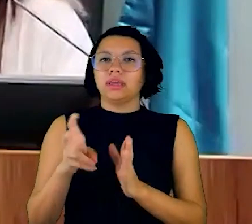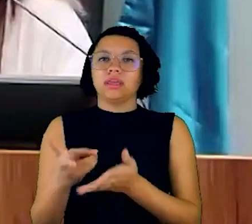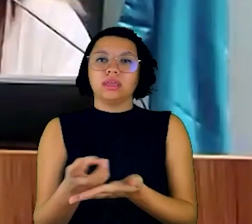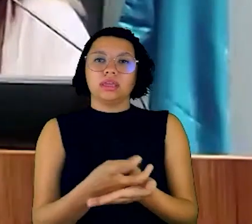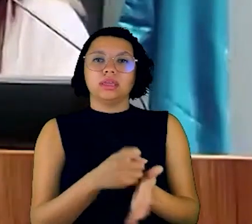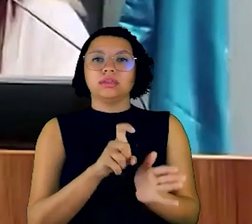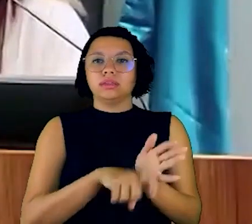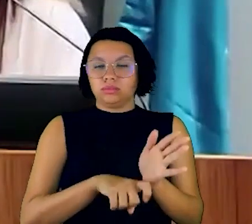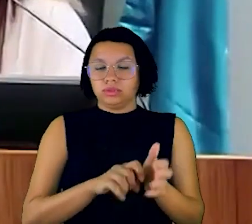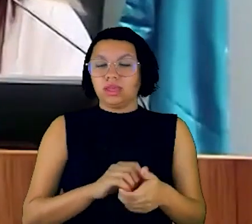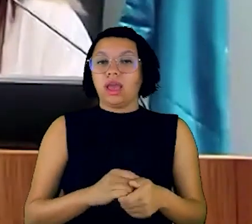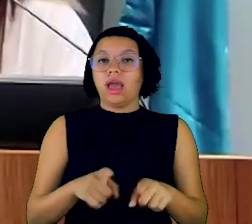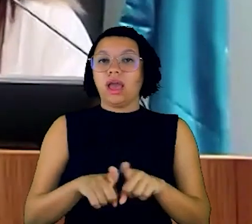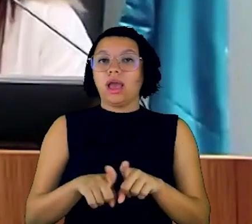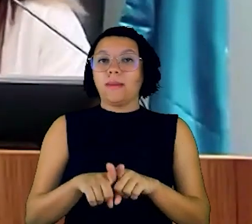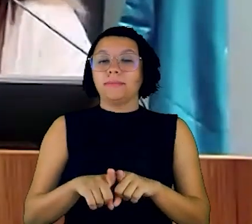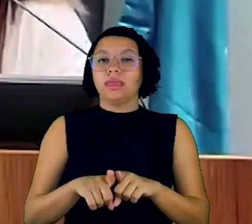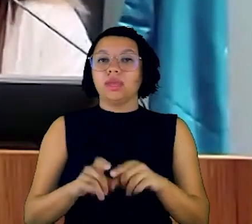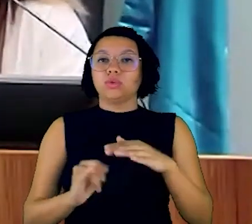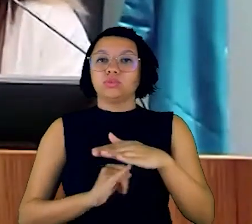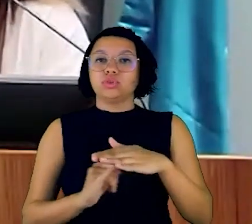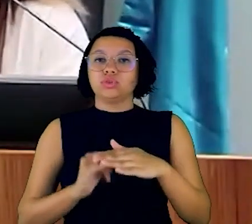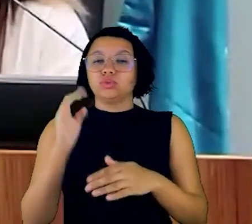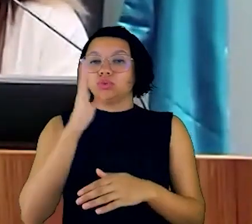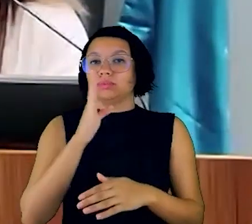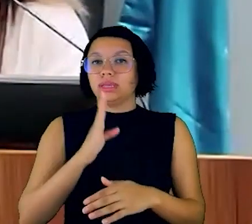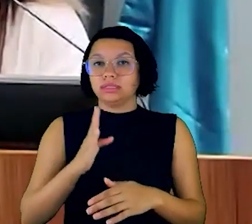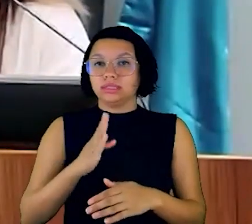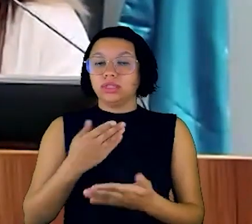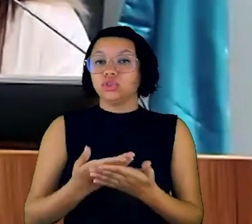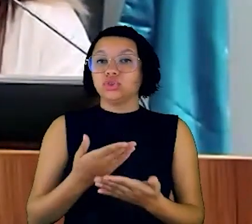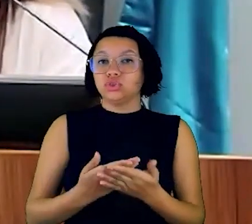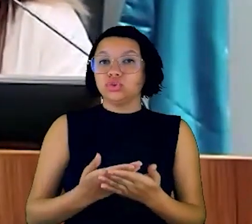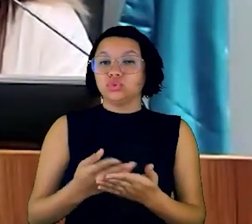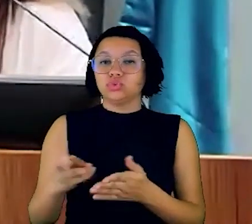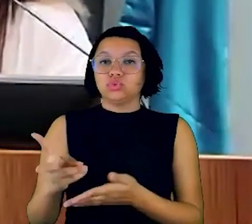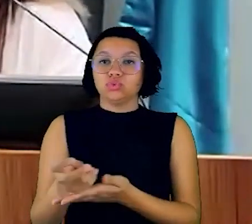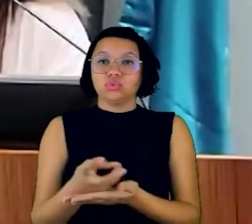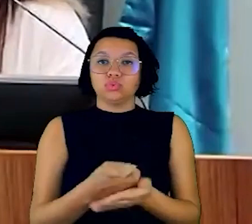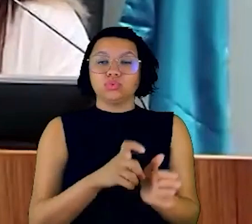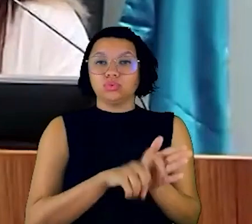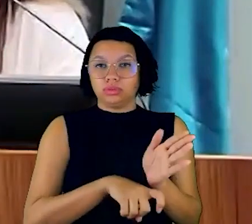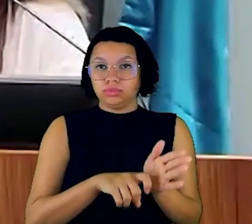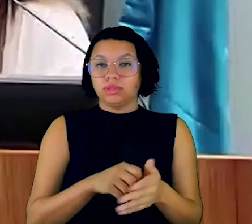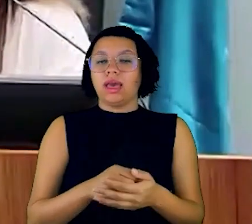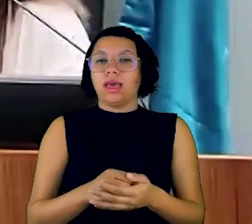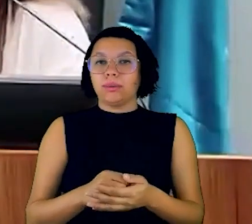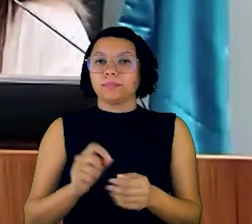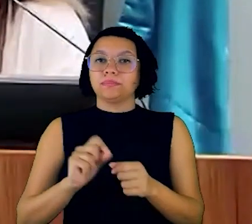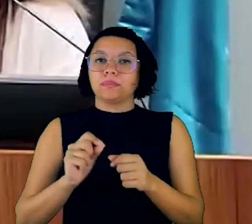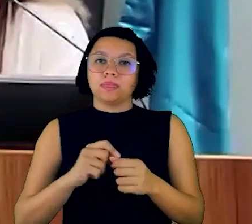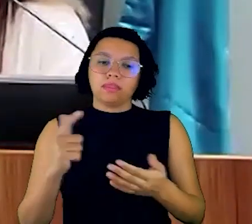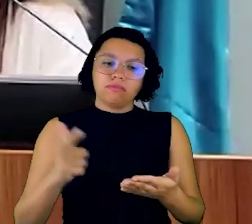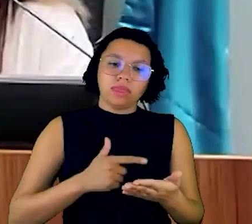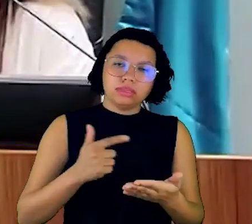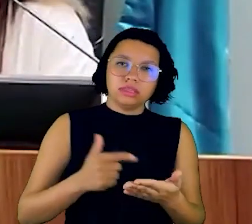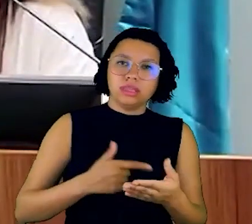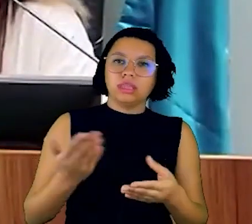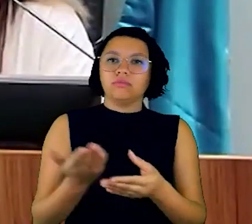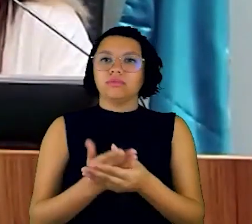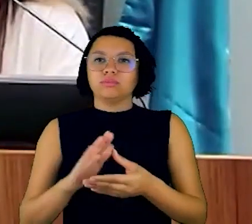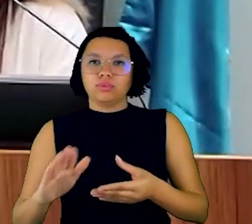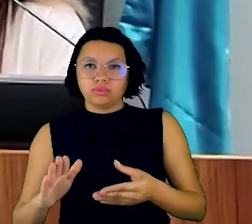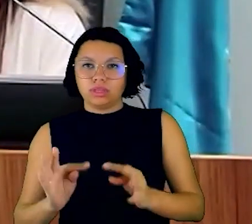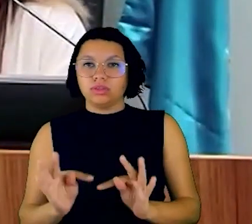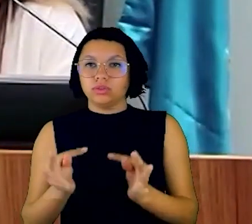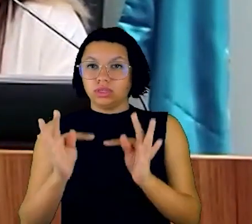Tributário Analítico do Instituto Brasileiro de Estudos Tributários, o IBET, autor de livros e artigos sobre direito tributário, processo tributário e